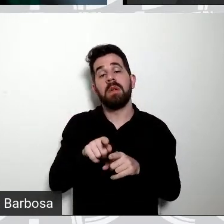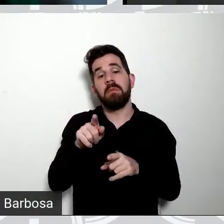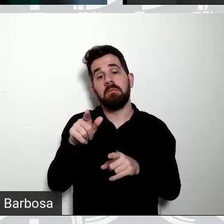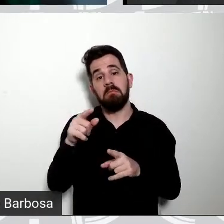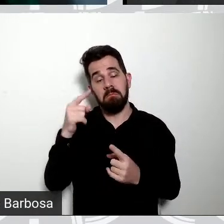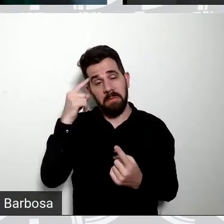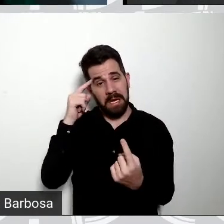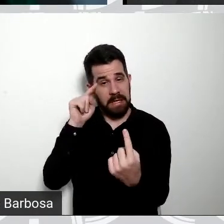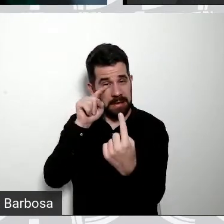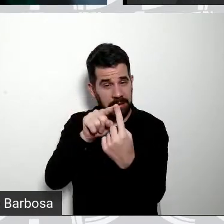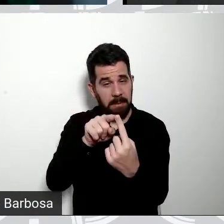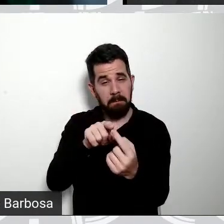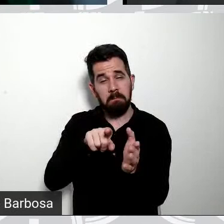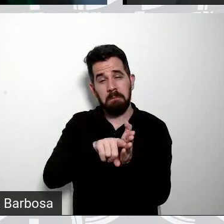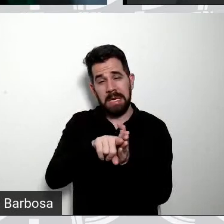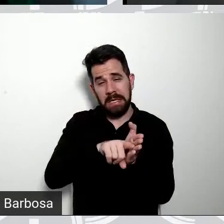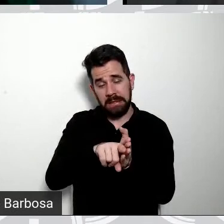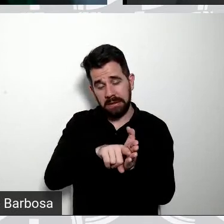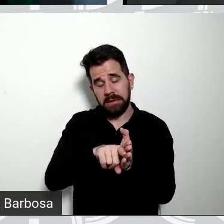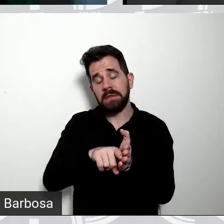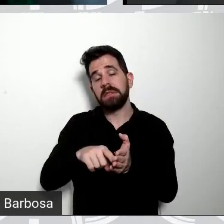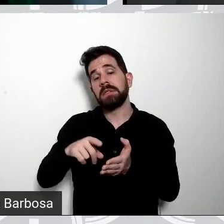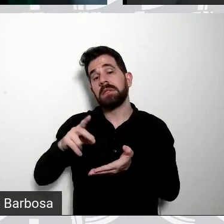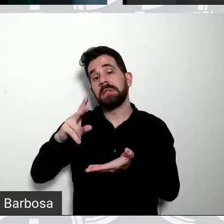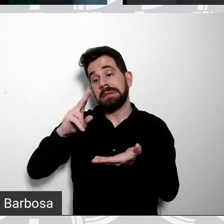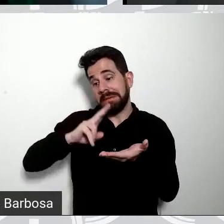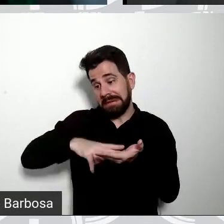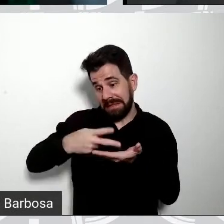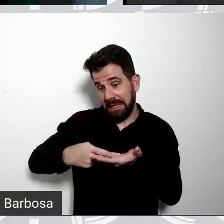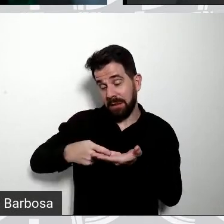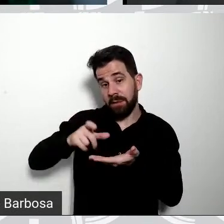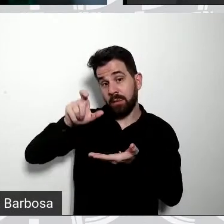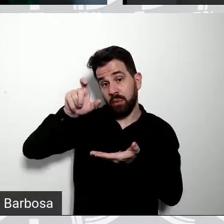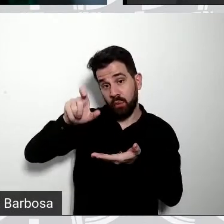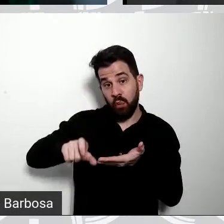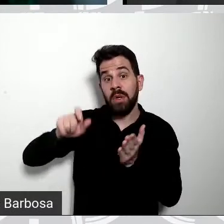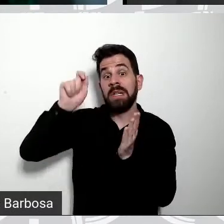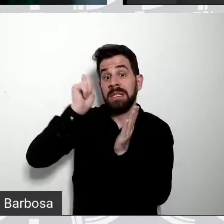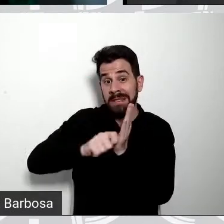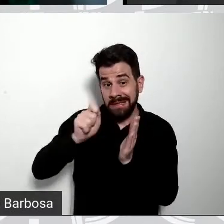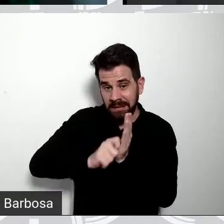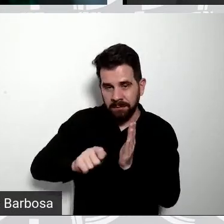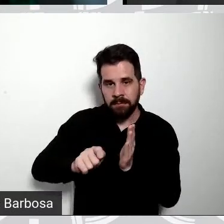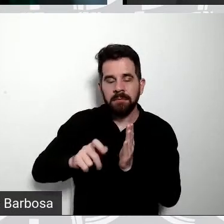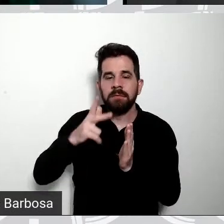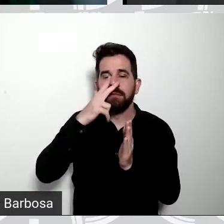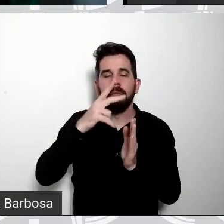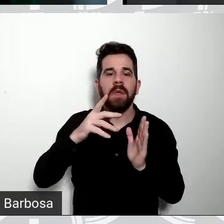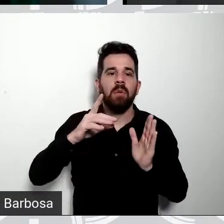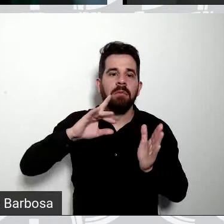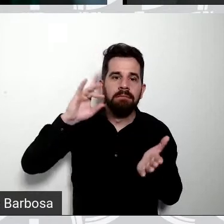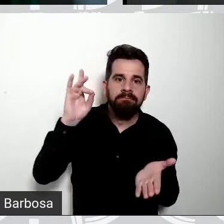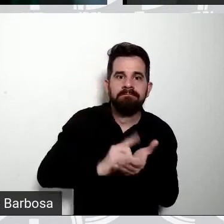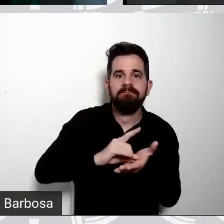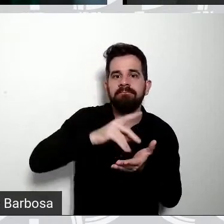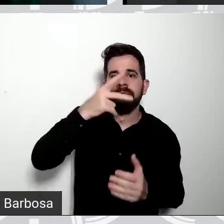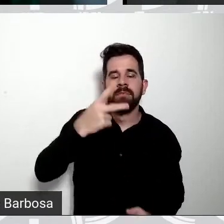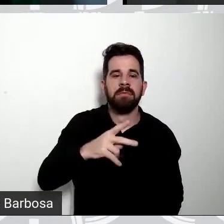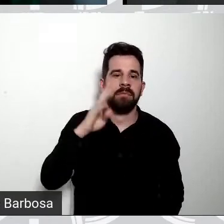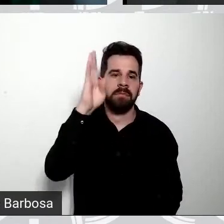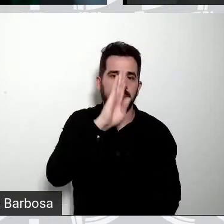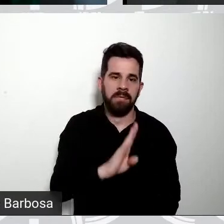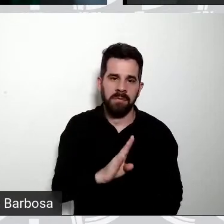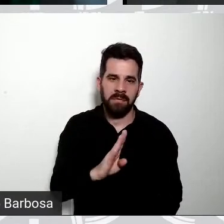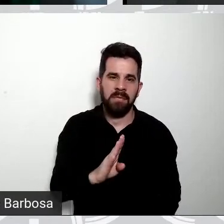mesmo gesto da tradução, eles legitimam o sistema literário brasileiro, fazendo essas primeiras